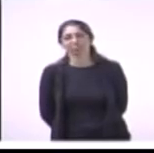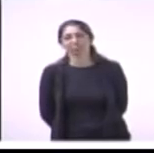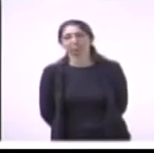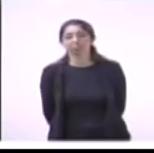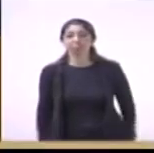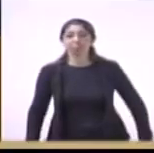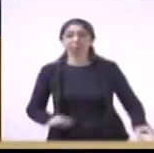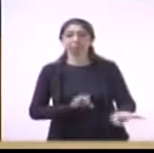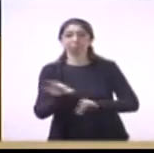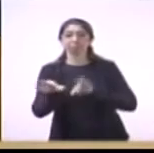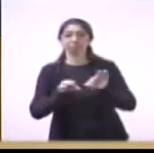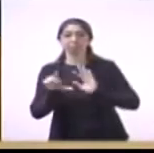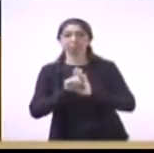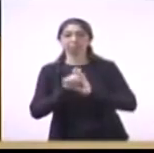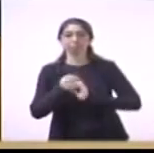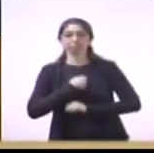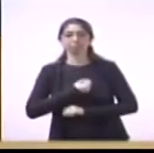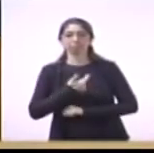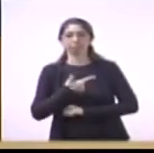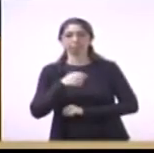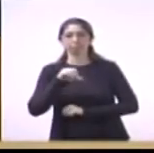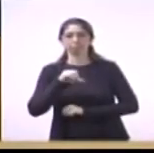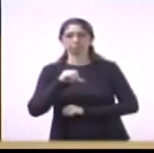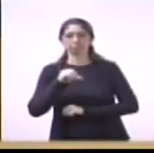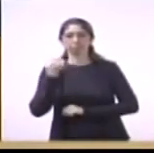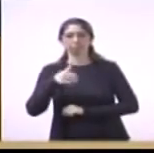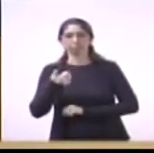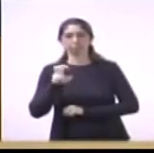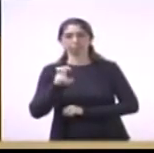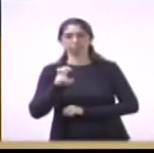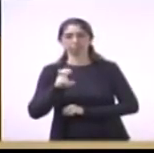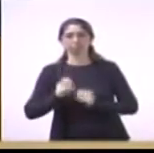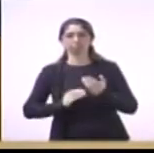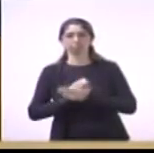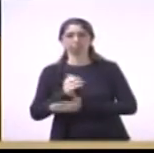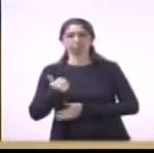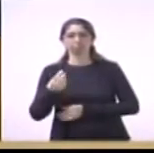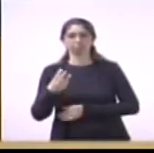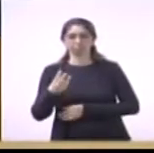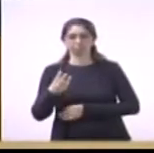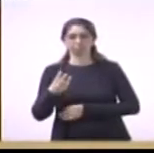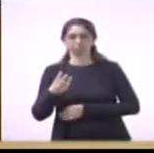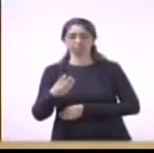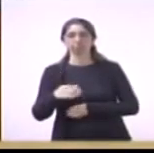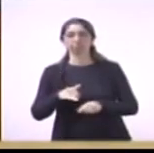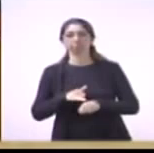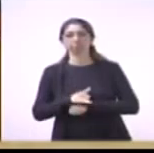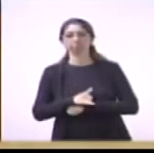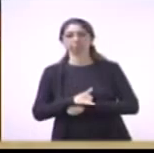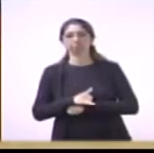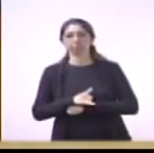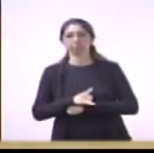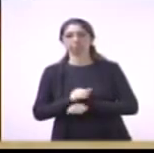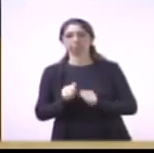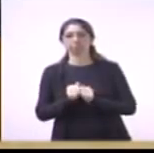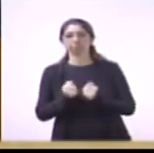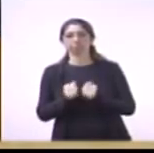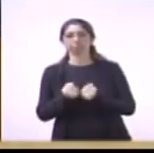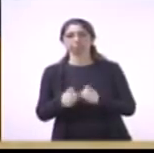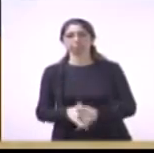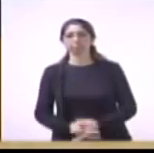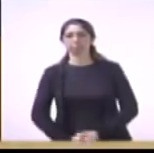O projeto de lei número 29/15 foi aprovado por 13 votos favoráveis, com a ausência do vereador Marquinhos